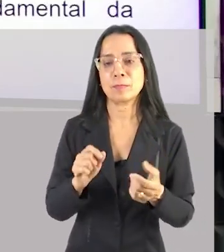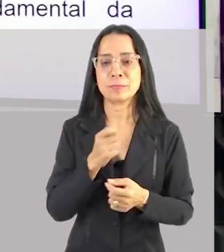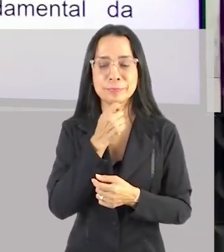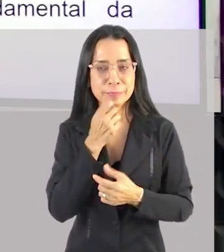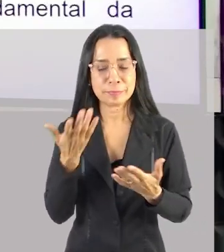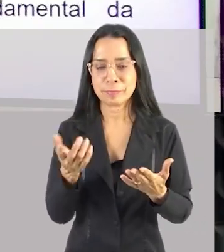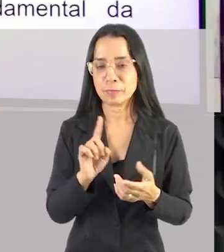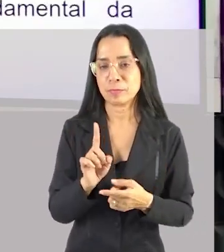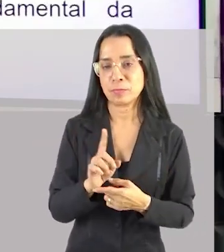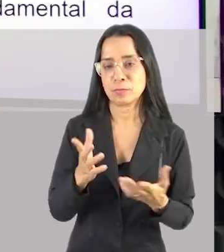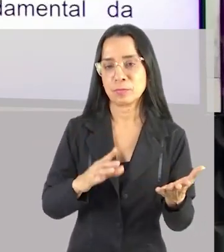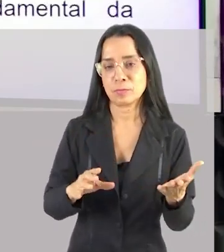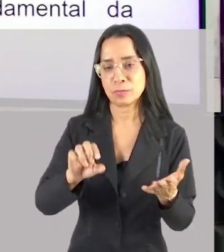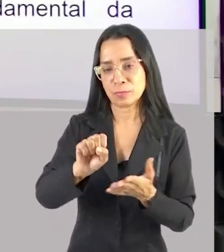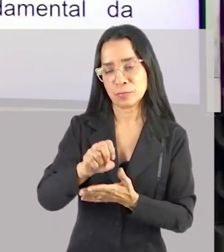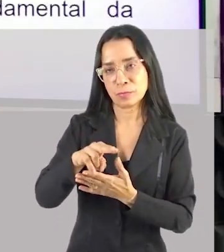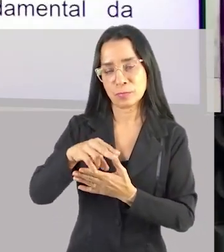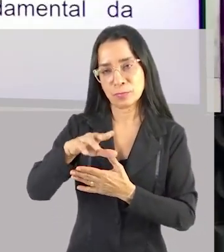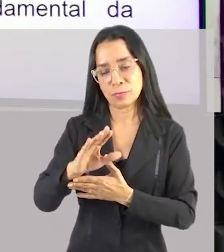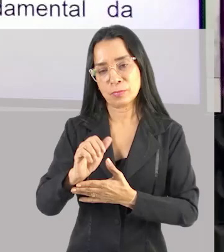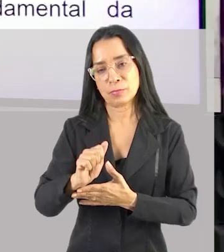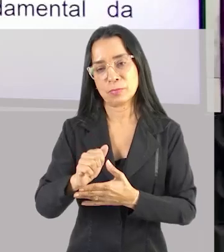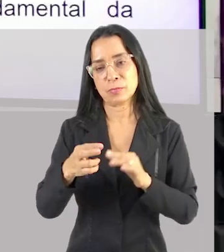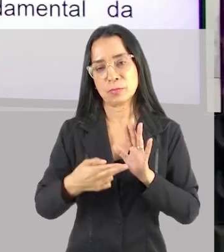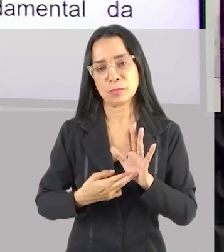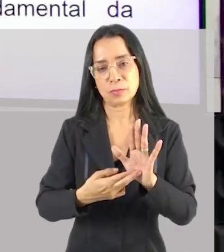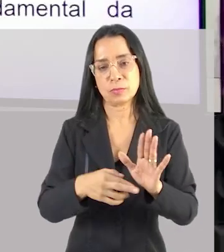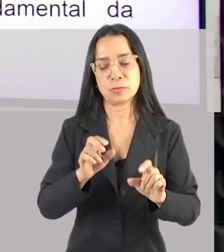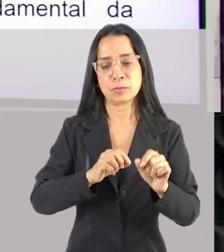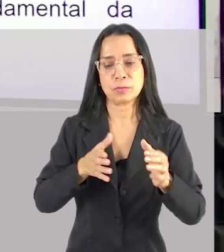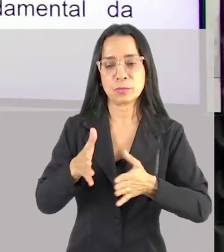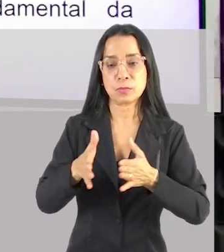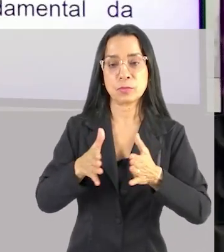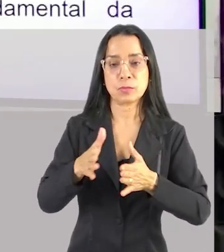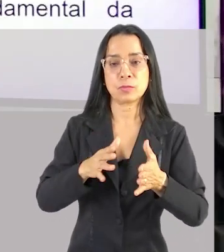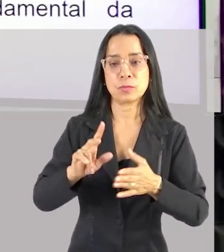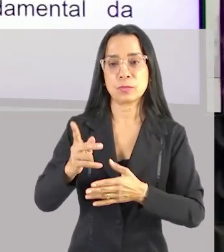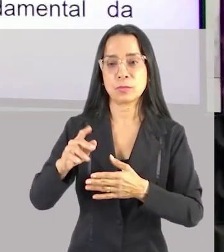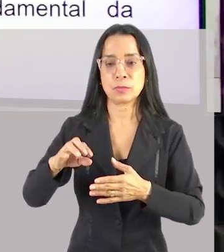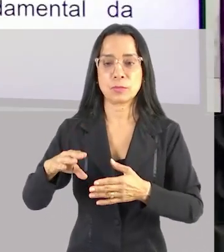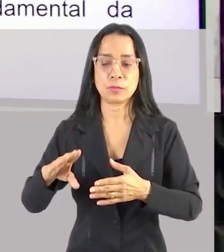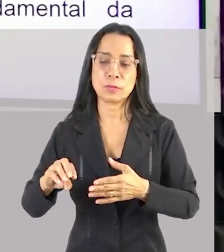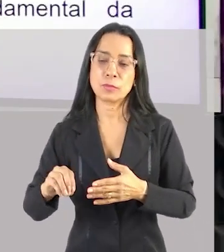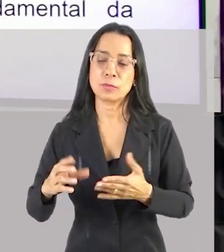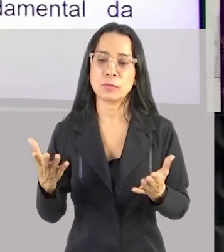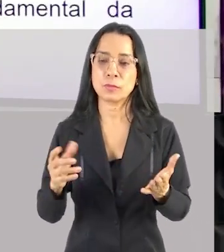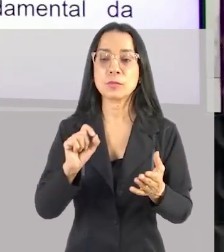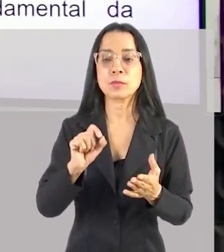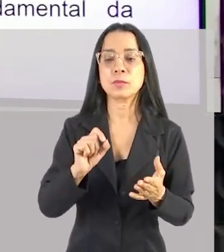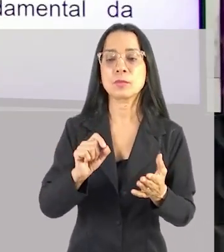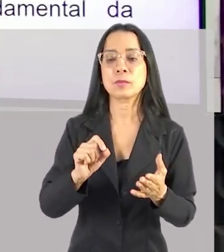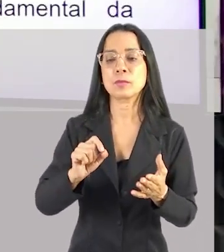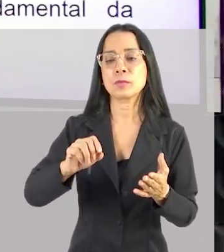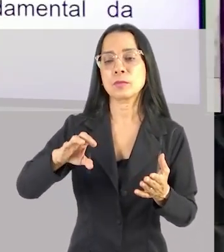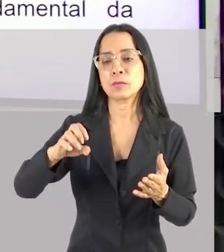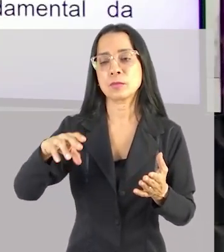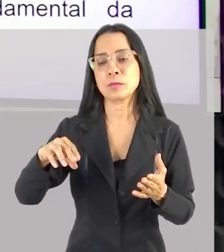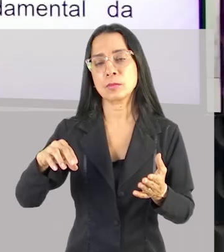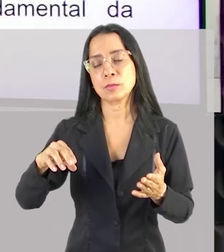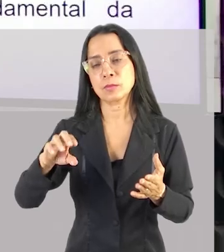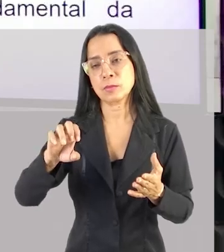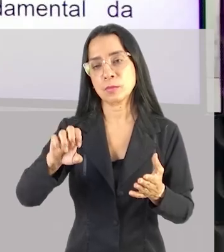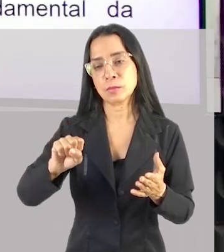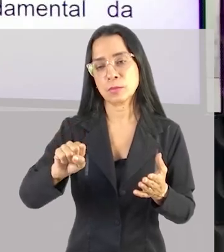grande representante de uma dessas correntes do período helenístico, que é o estoicismo, beleza? Então,